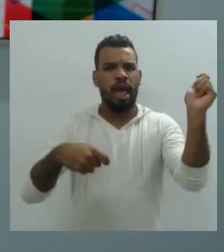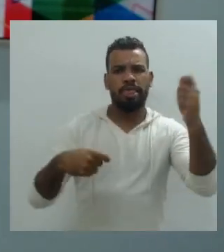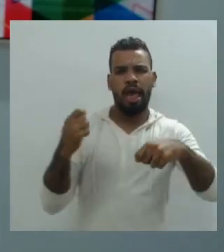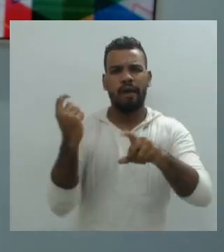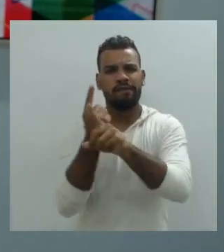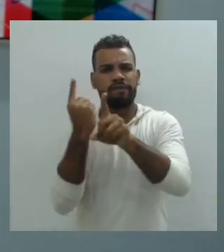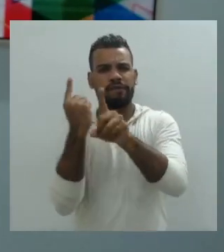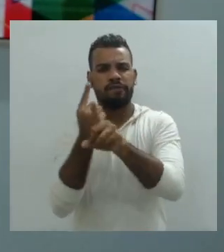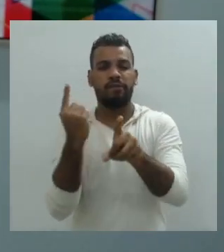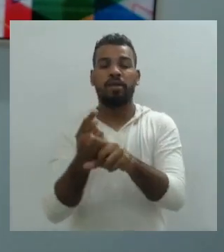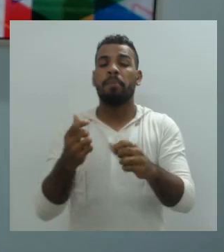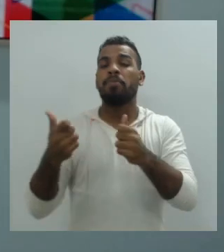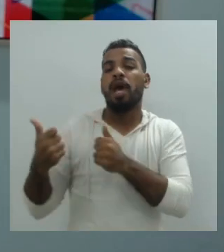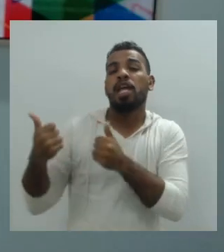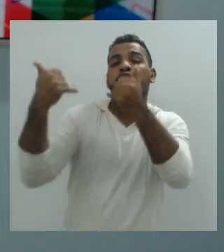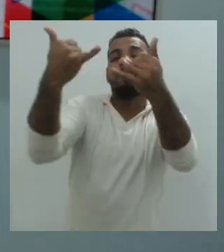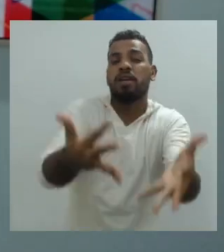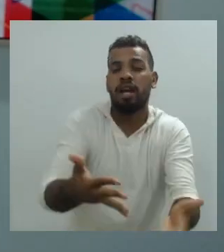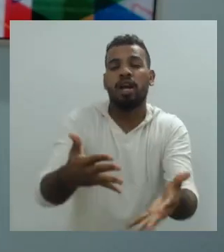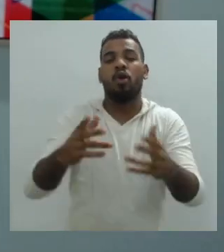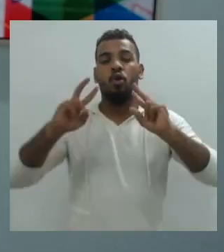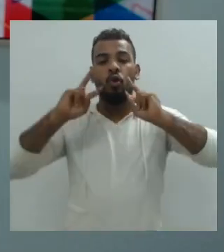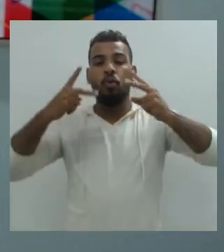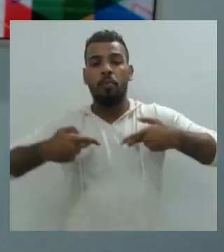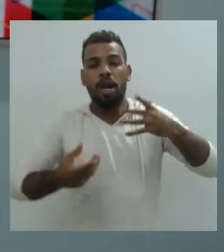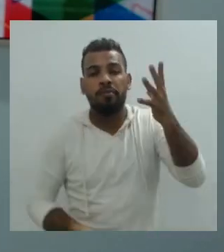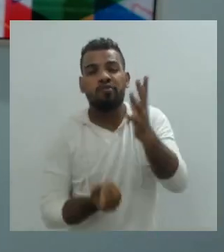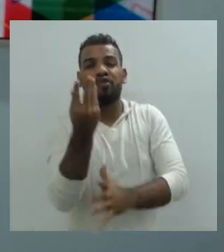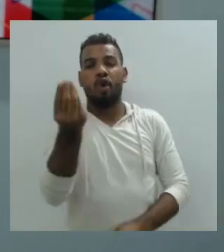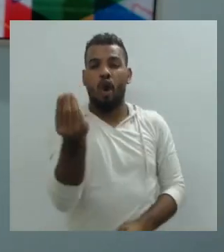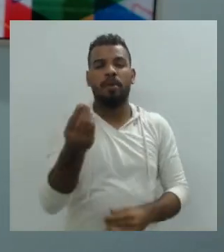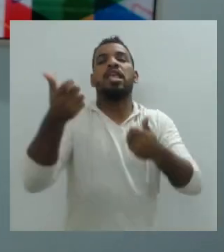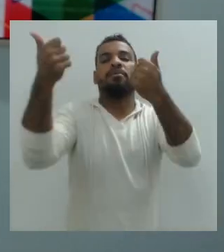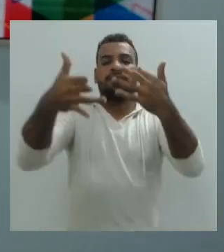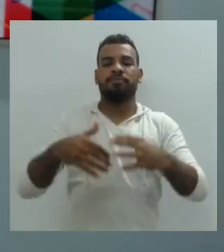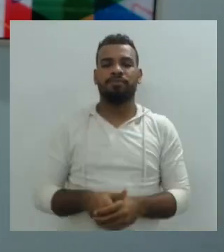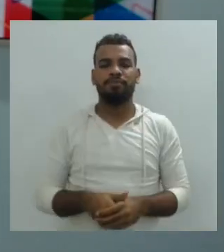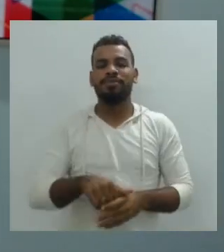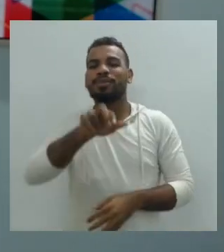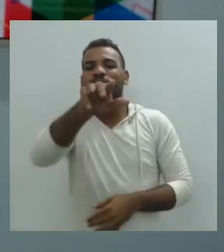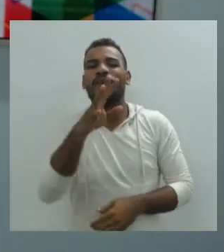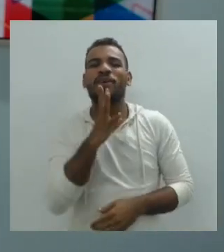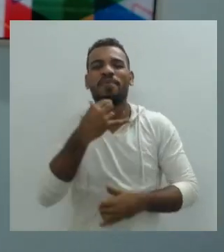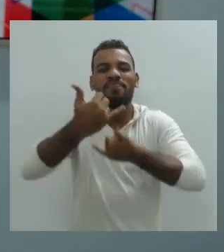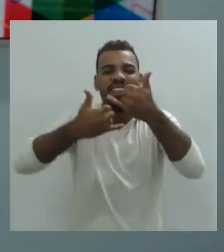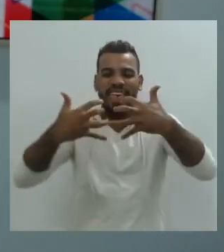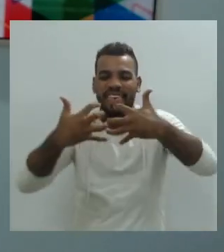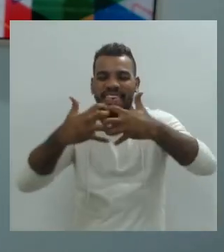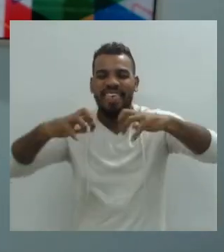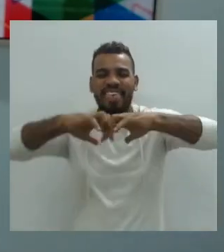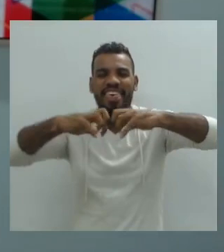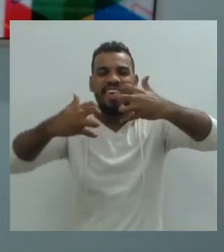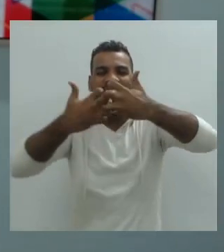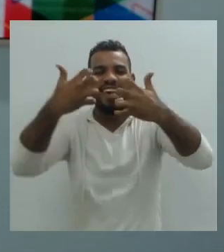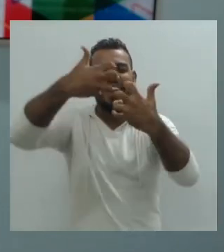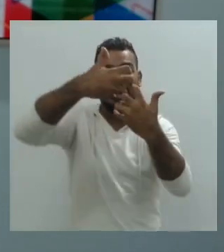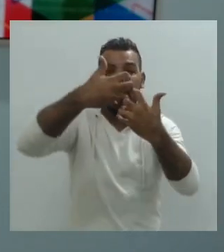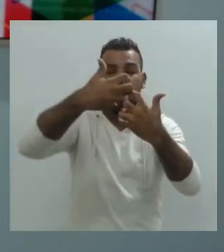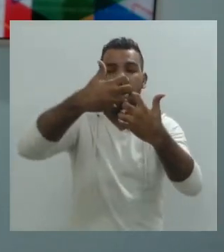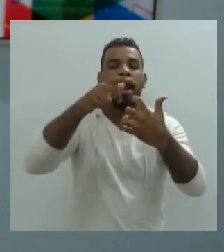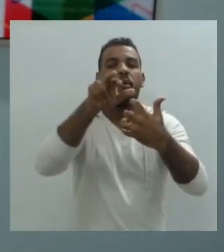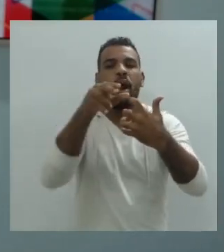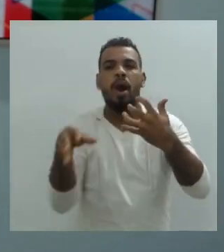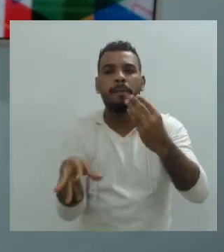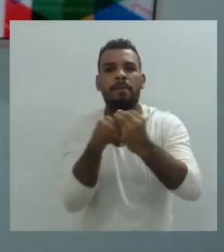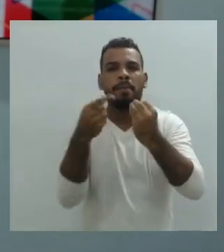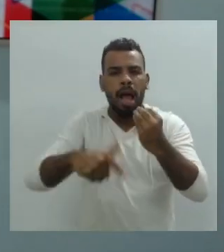para explicar a origem humana. E assim como um quebra-cabeça, cada nova peça descoberta vai completando